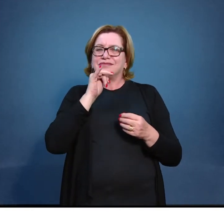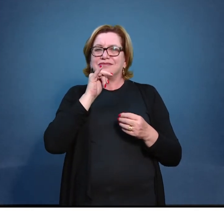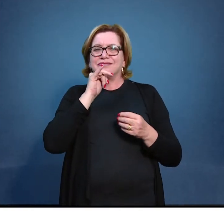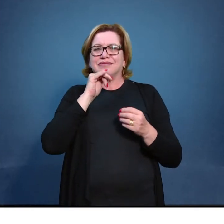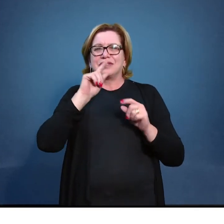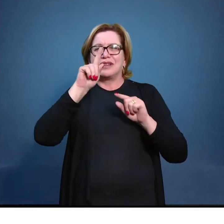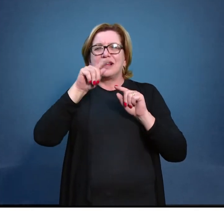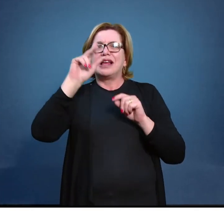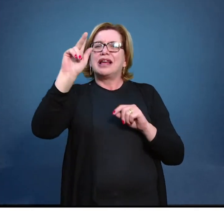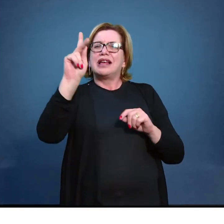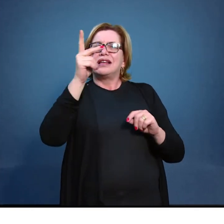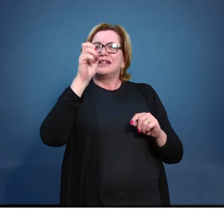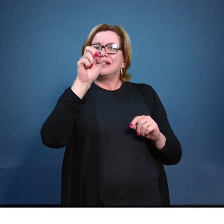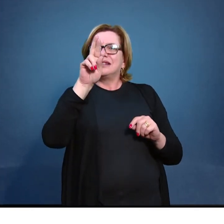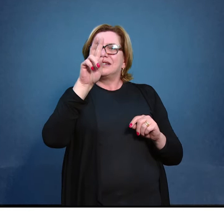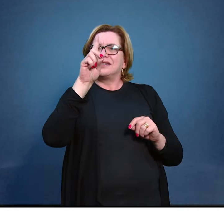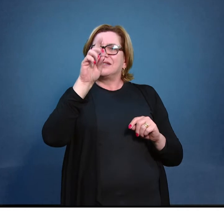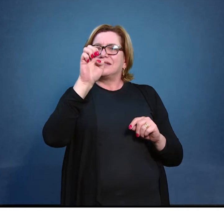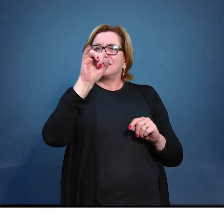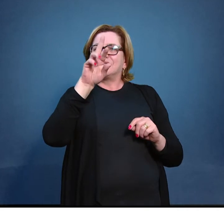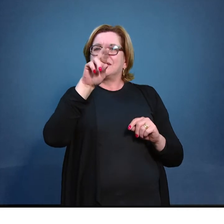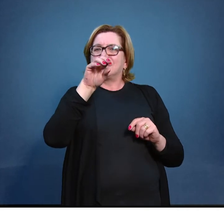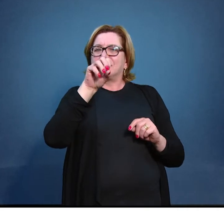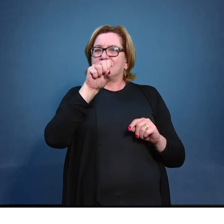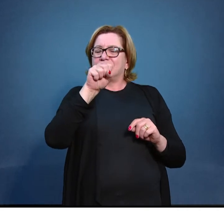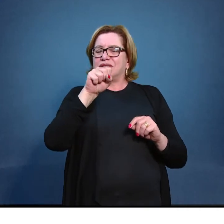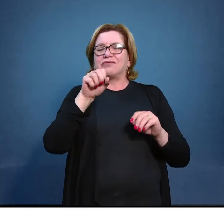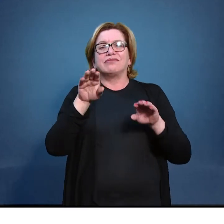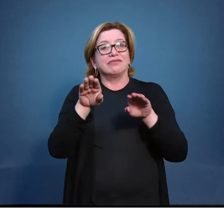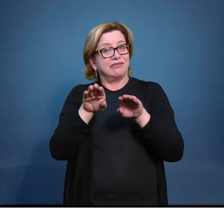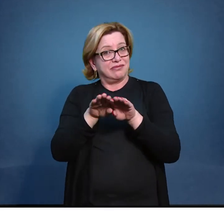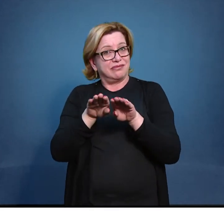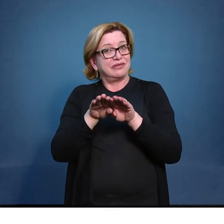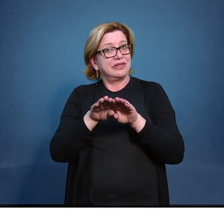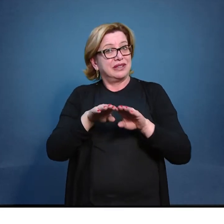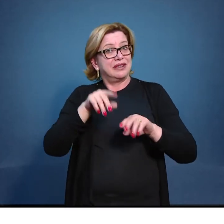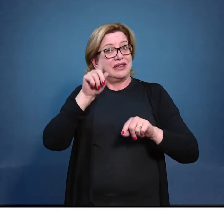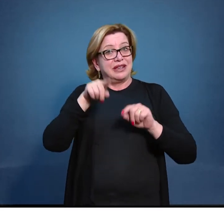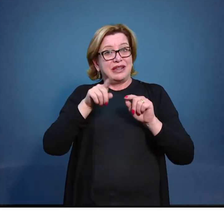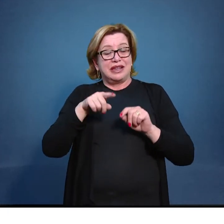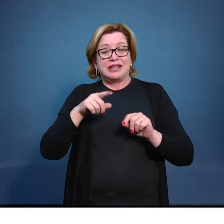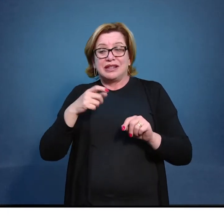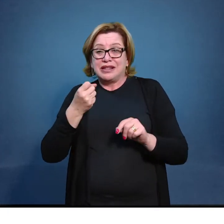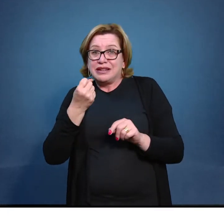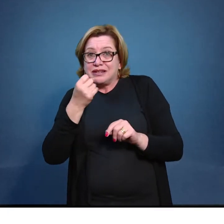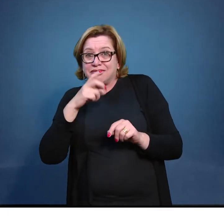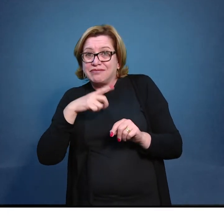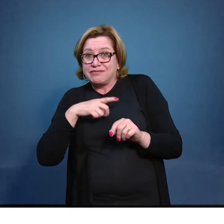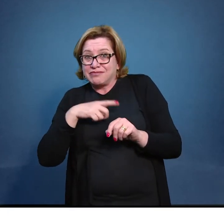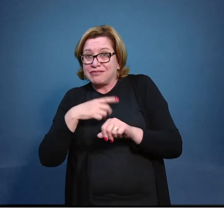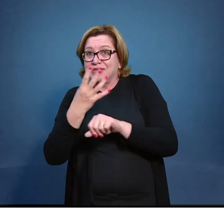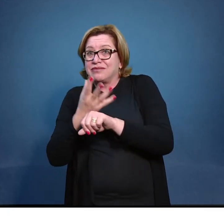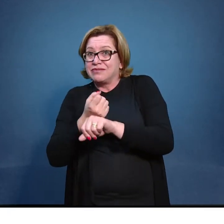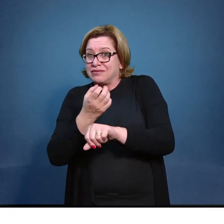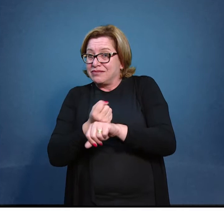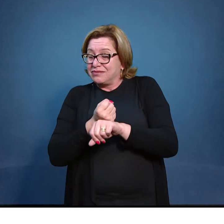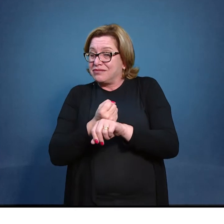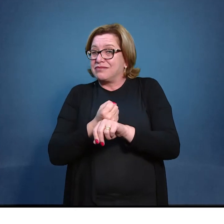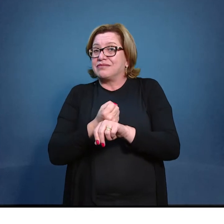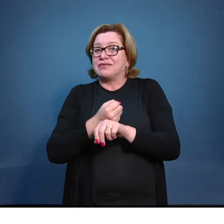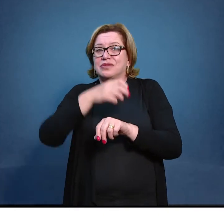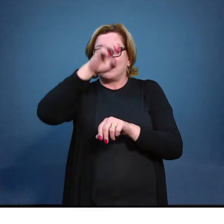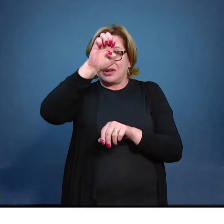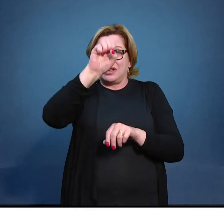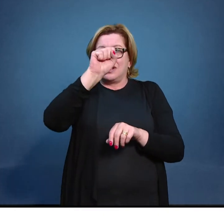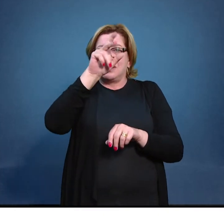de herdeiros, no caso do espólio. Então, o herdeiro, se existem tributos no espólio, o herdeiro fica